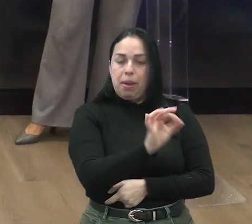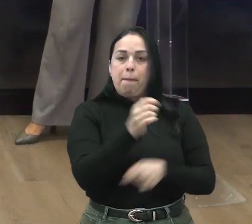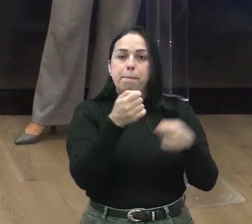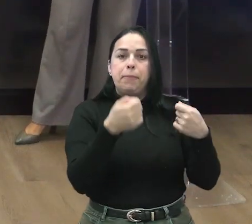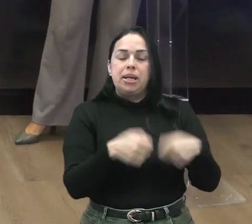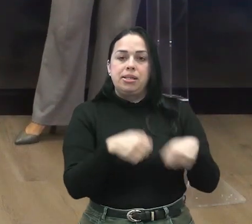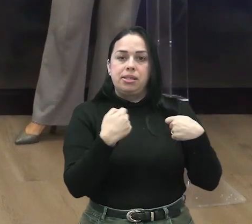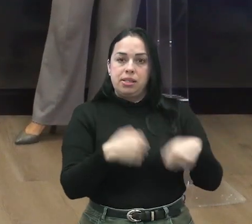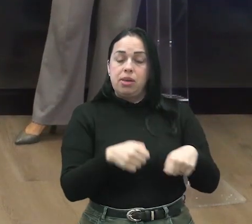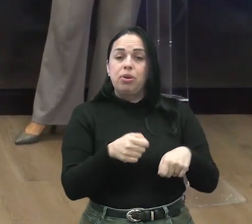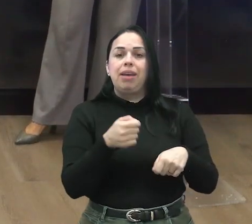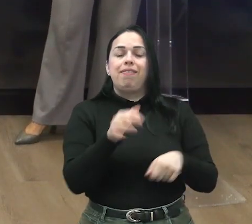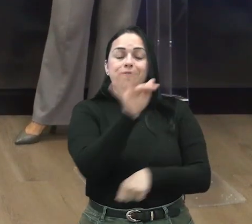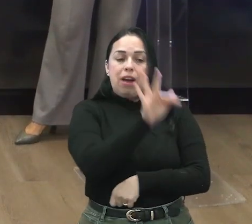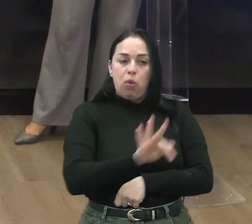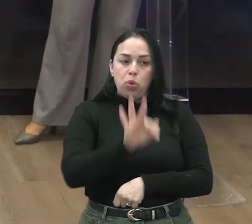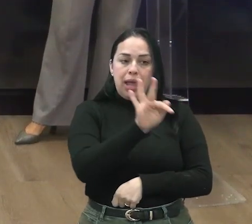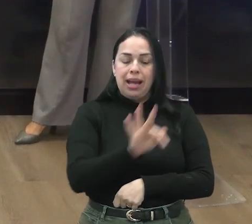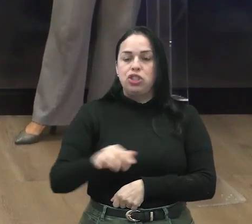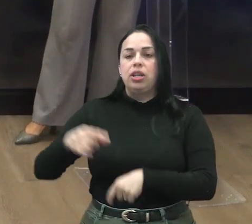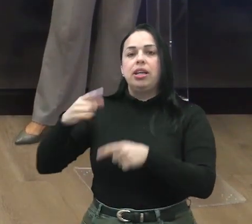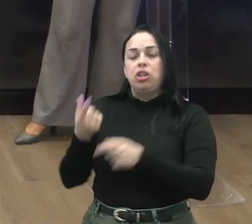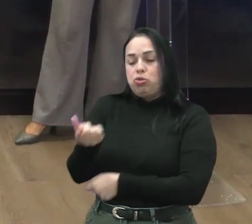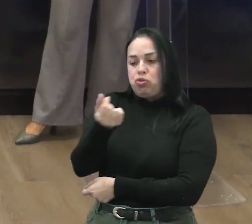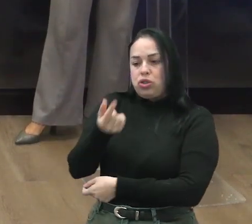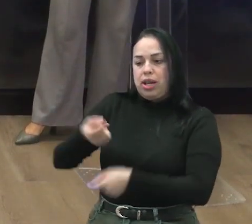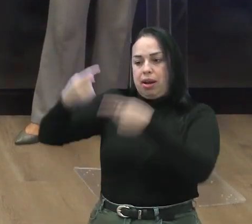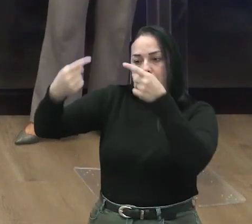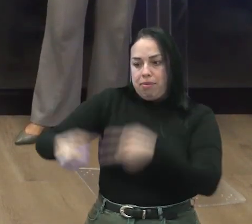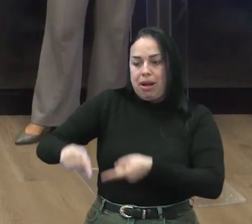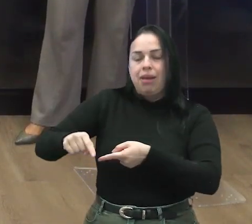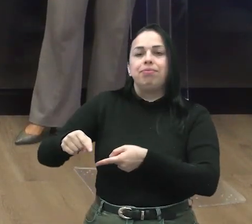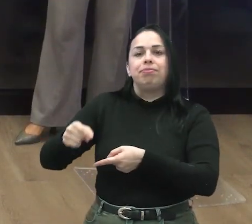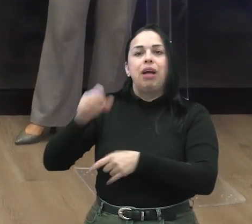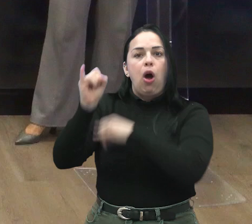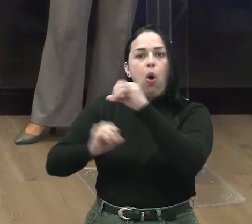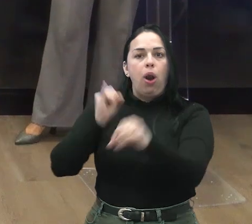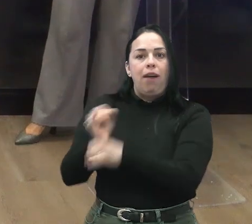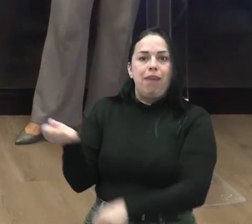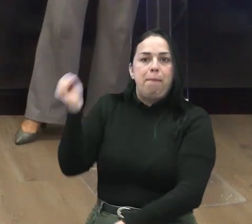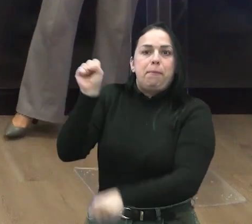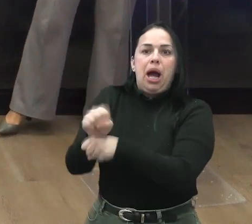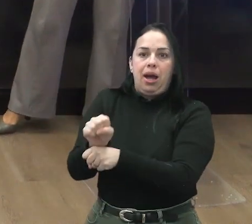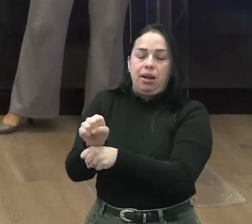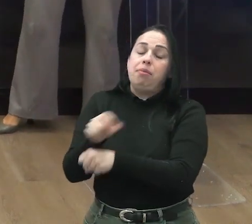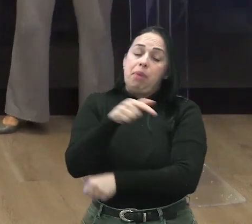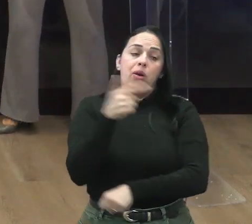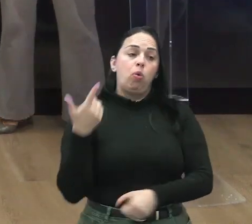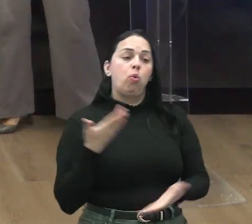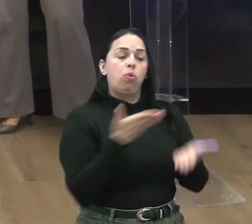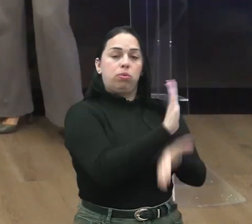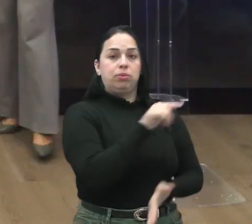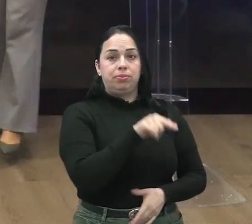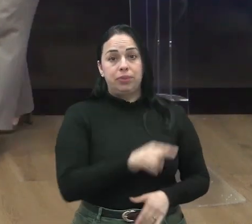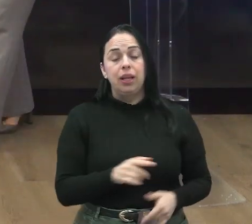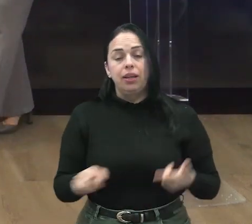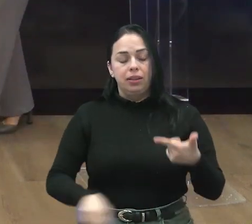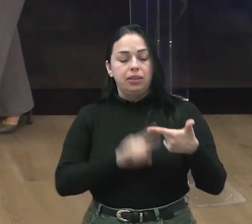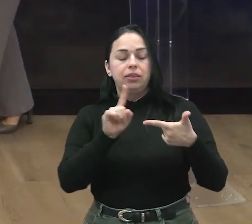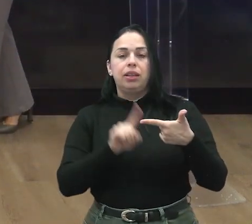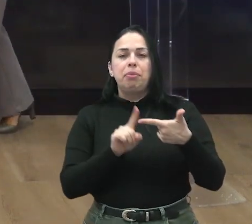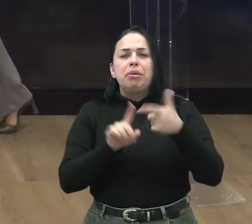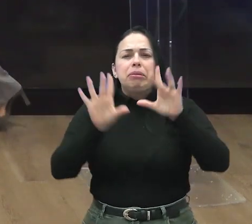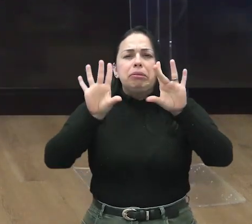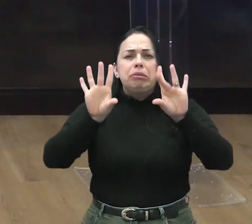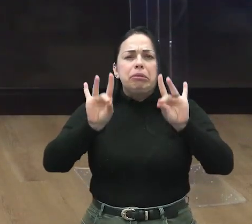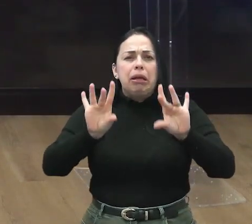vão precisar interromper as apostas esportivas online para conseguir fazer uma faculdade. Tem ainda